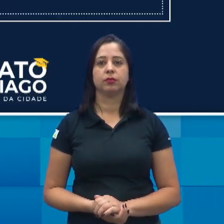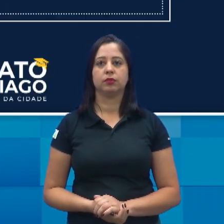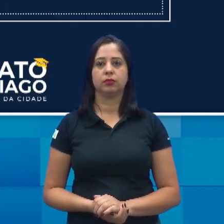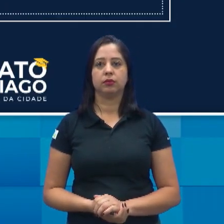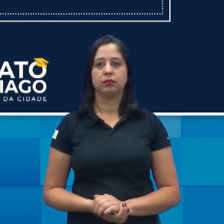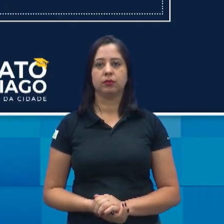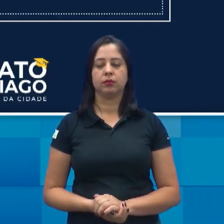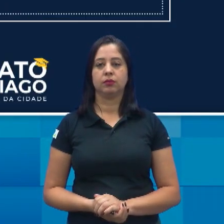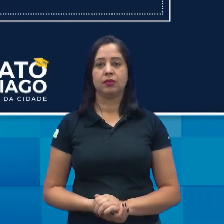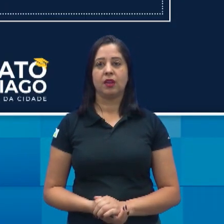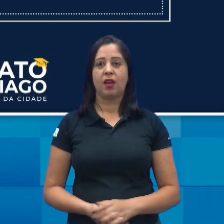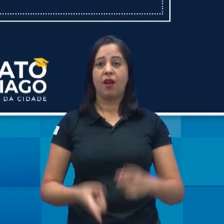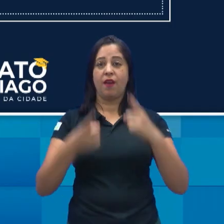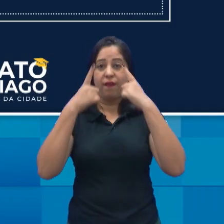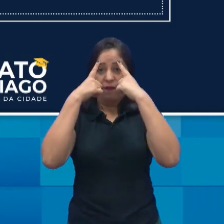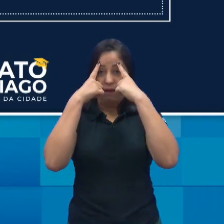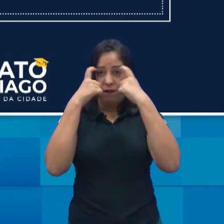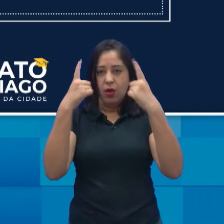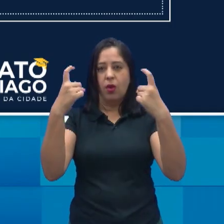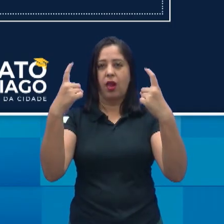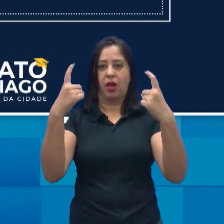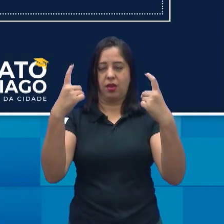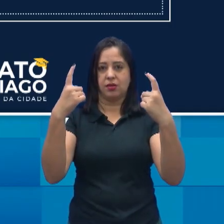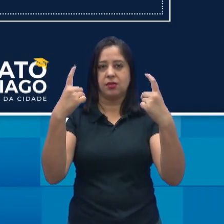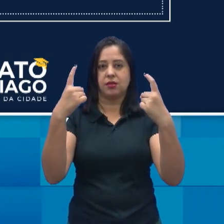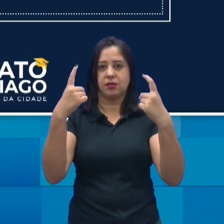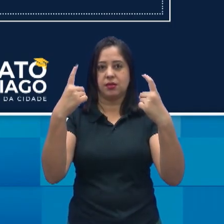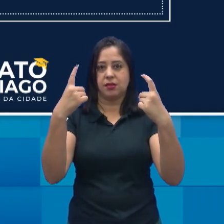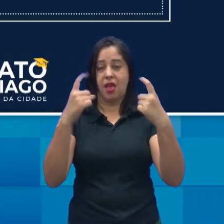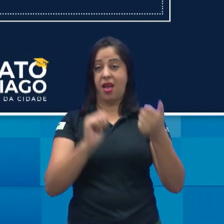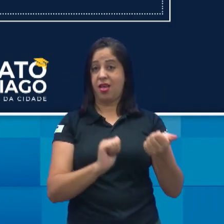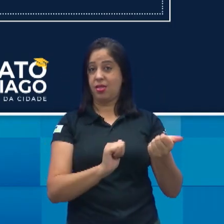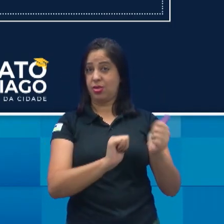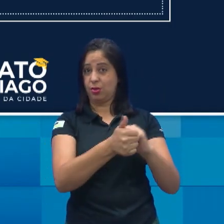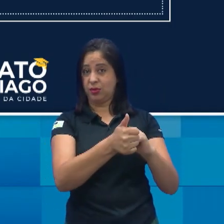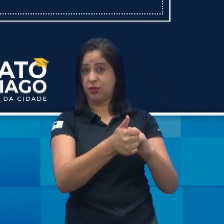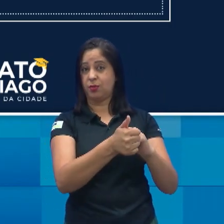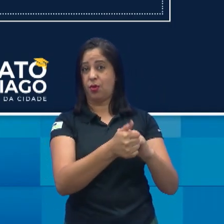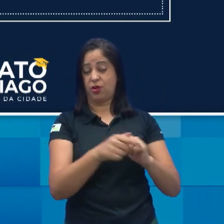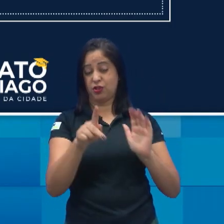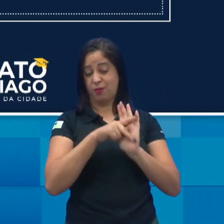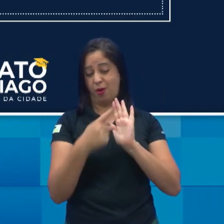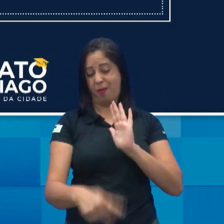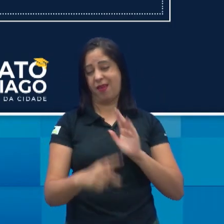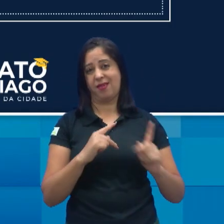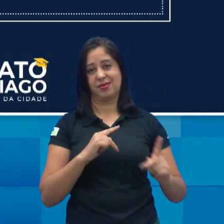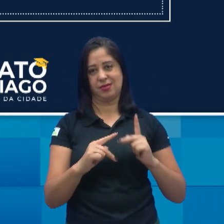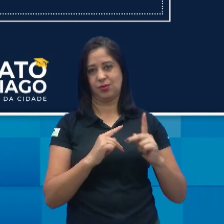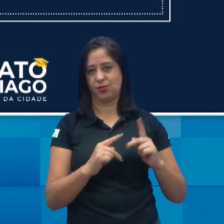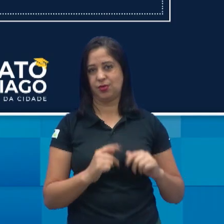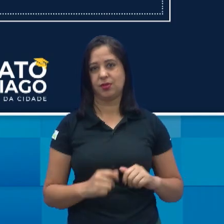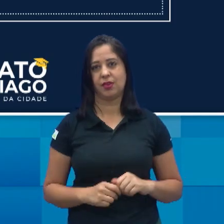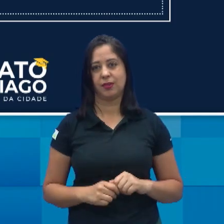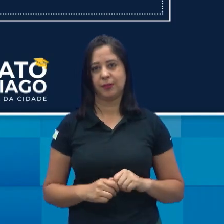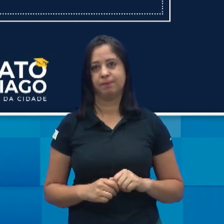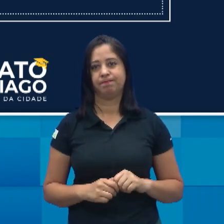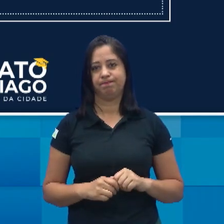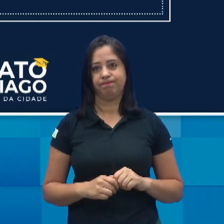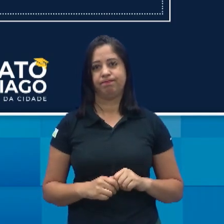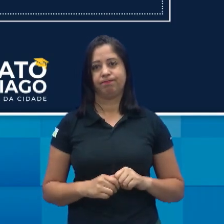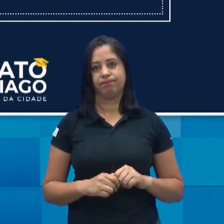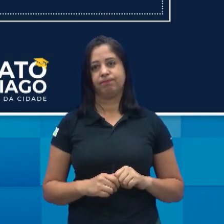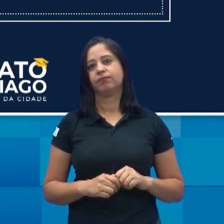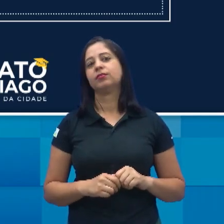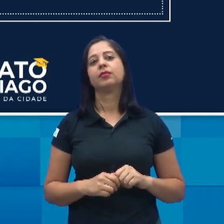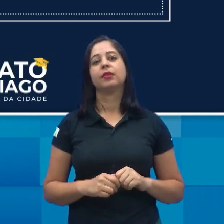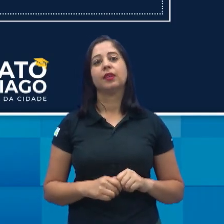a violência no esporte na nossa cidade. Nós tivemos um caso